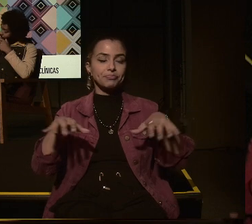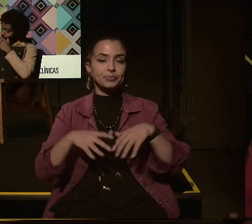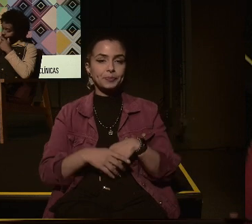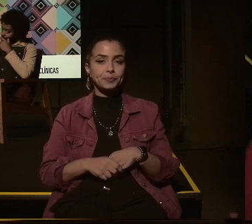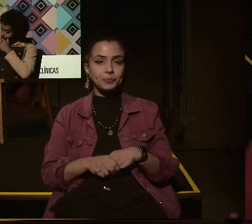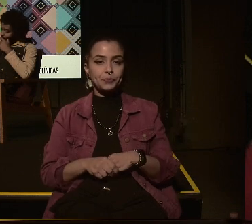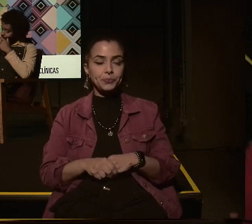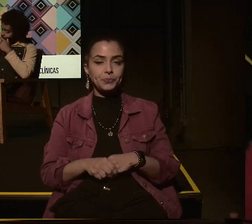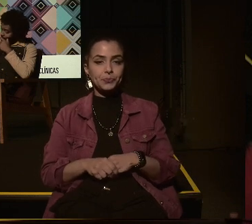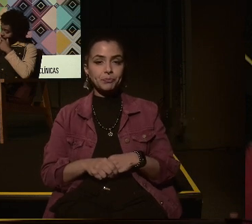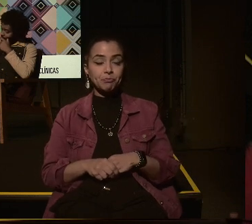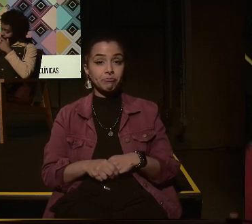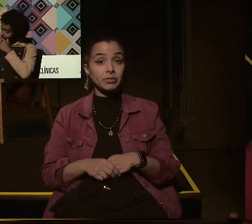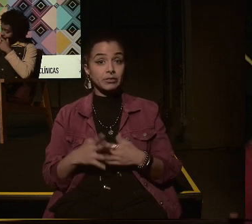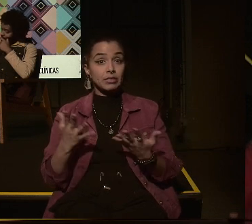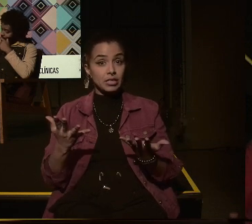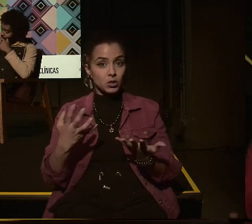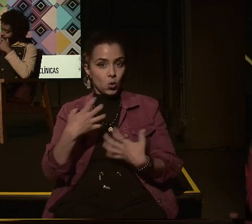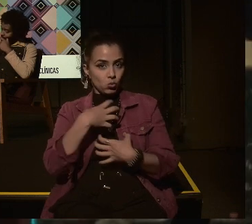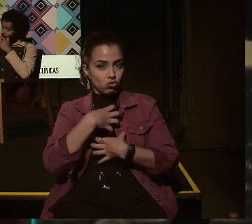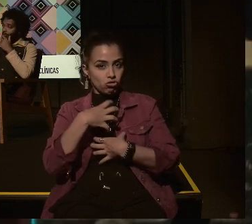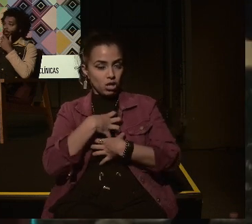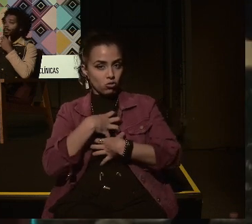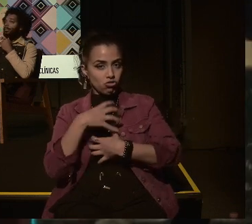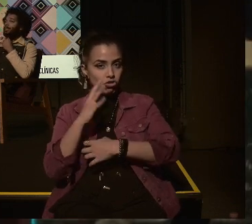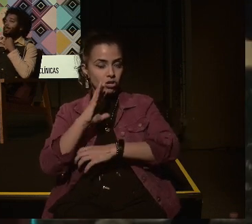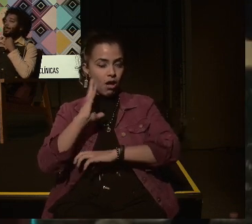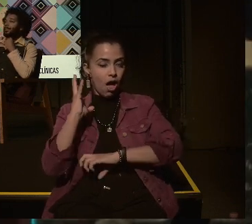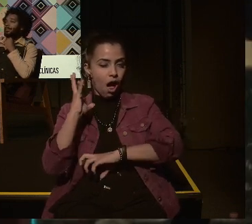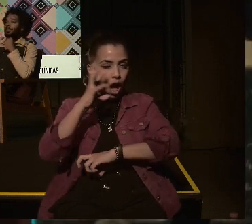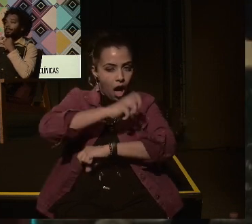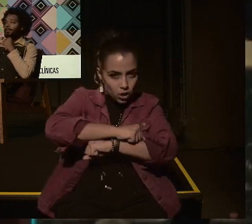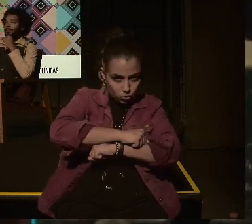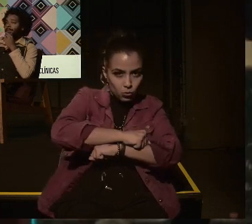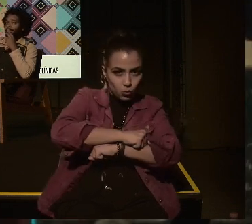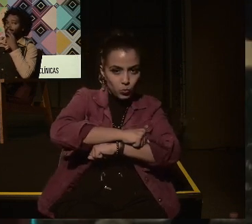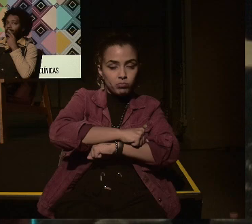Então, a colonialidade, que sempre visou